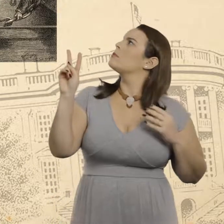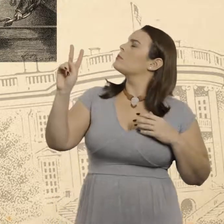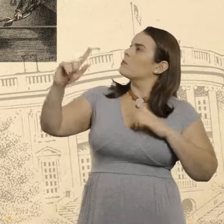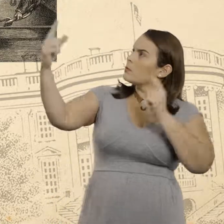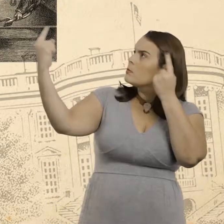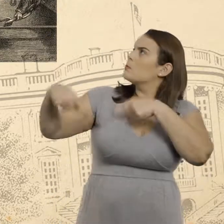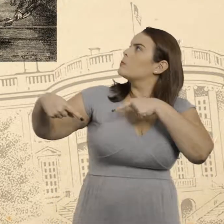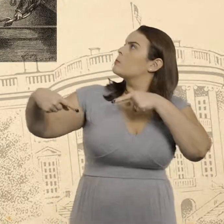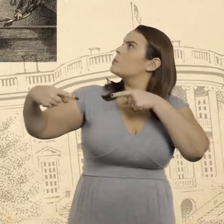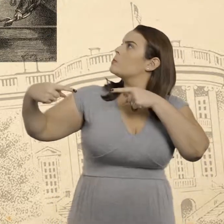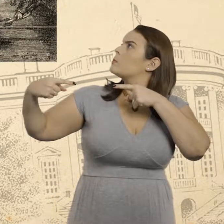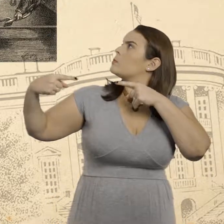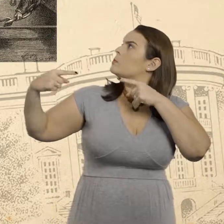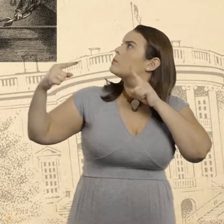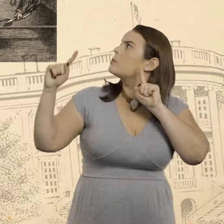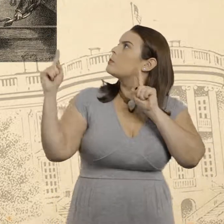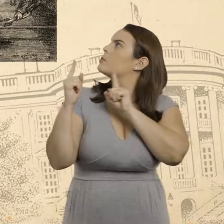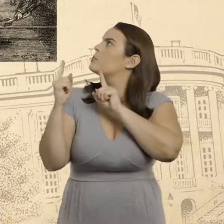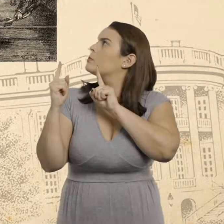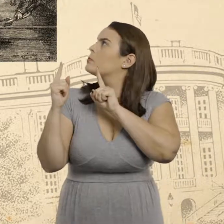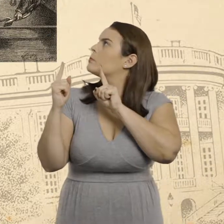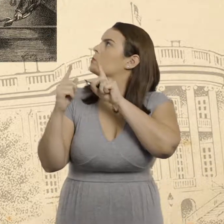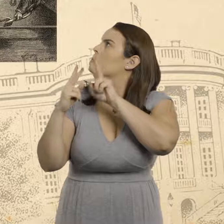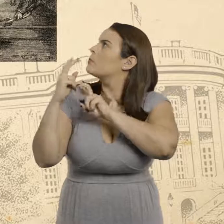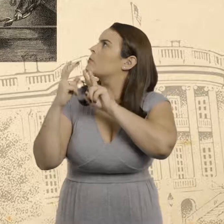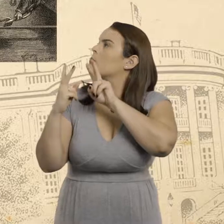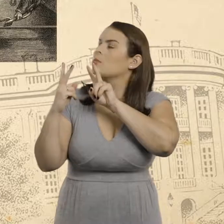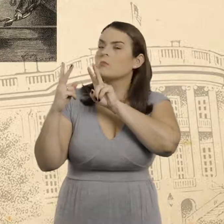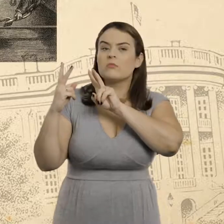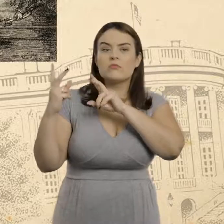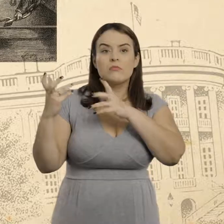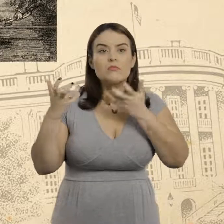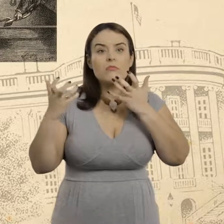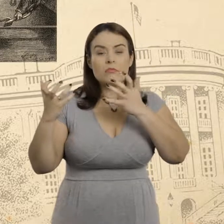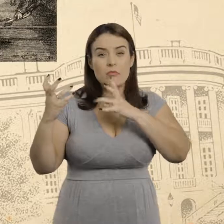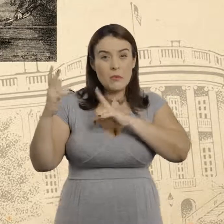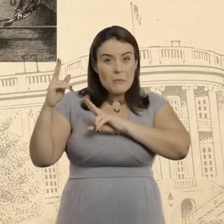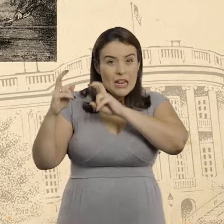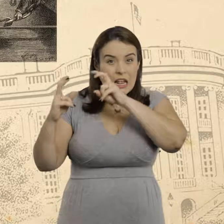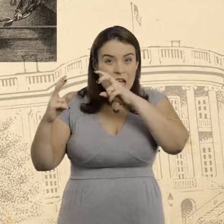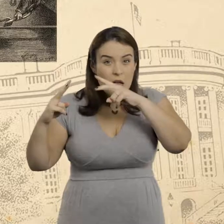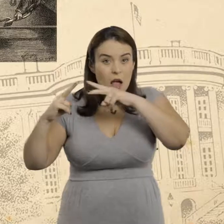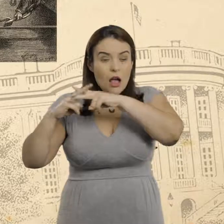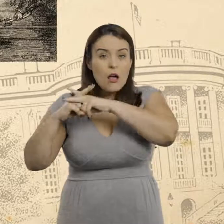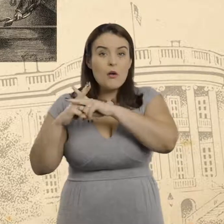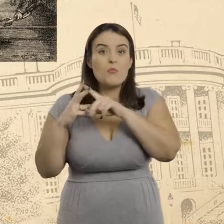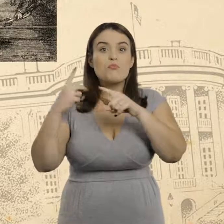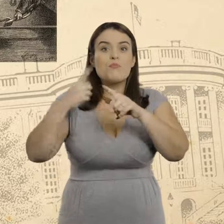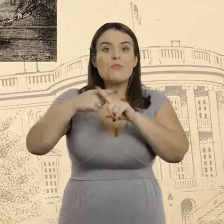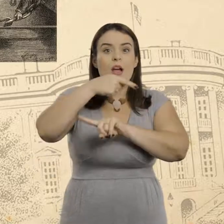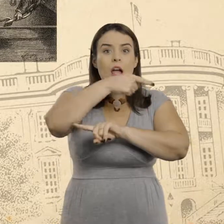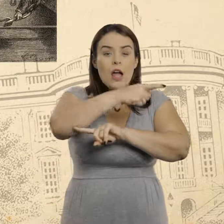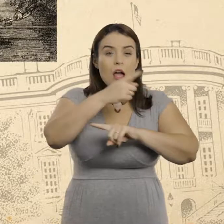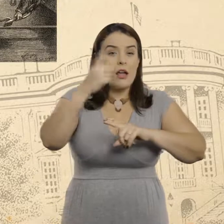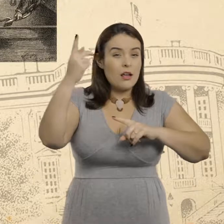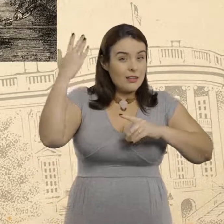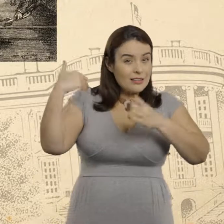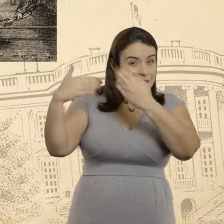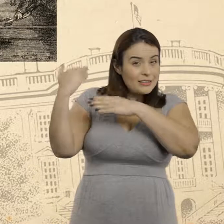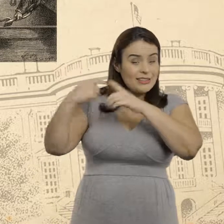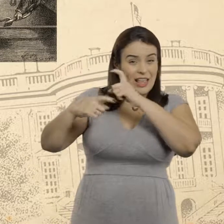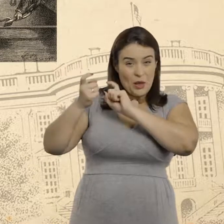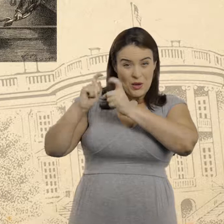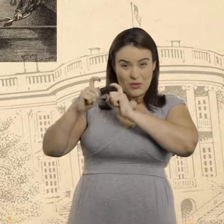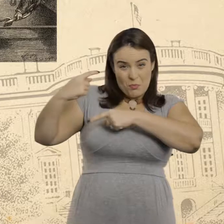Fogg desafiou o Coronel Proctor para uma luta. O Sr. Fogg queria duelar porque o coronel tentou acertá-lo com um soco